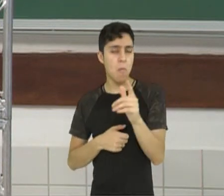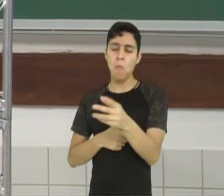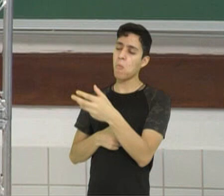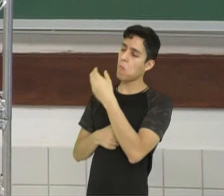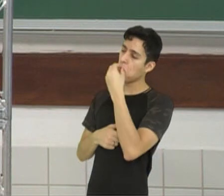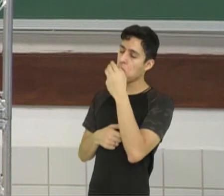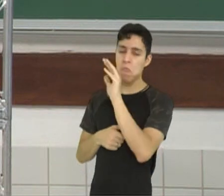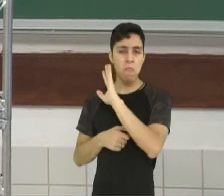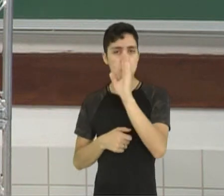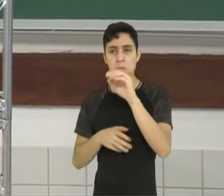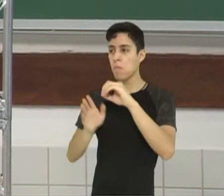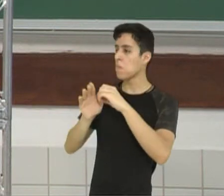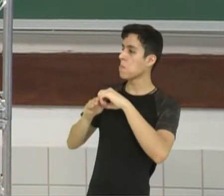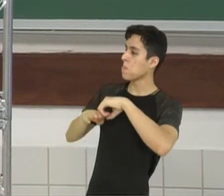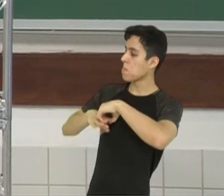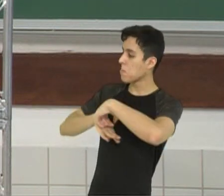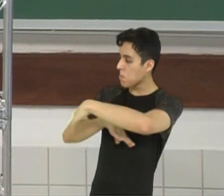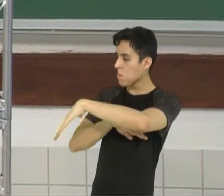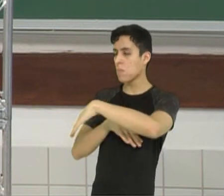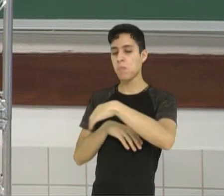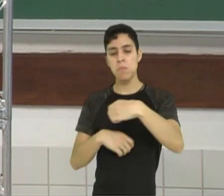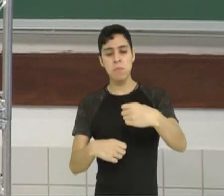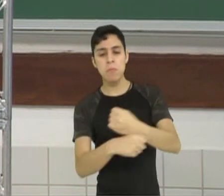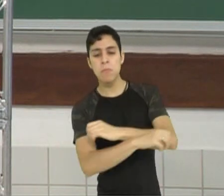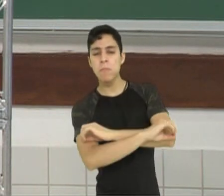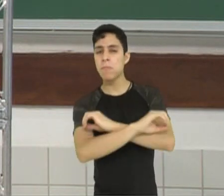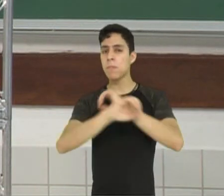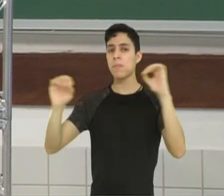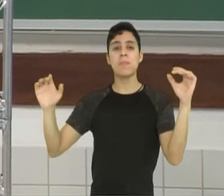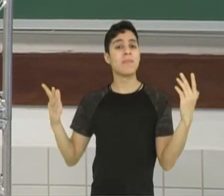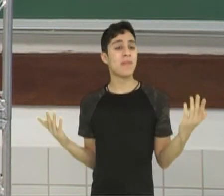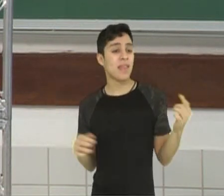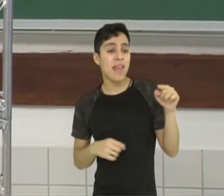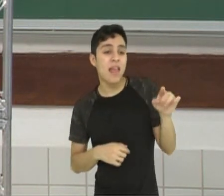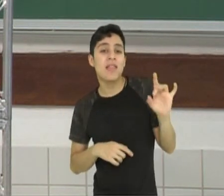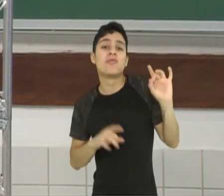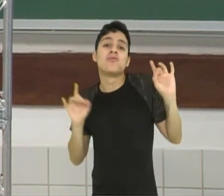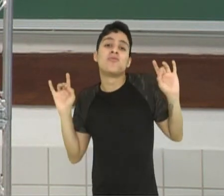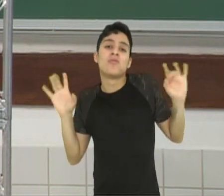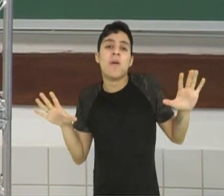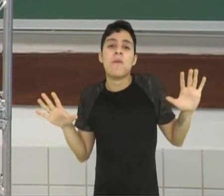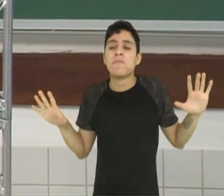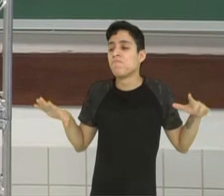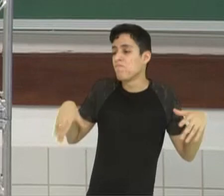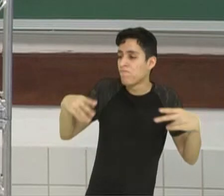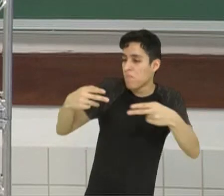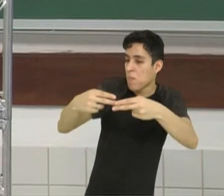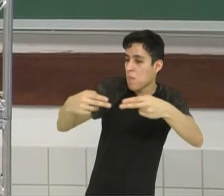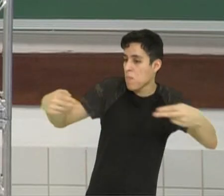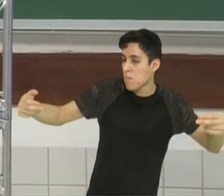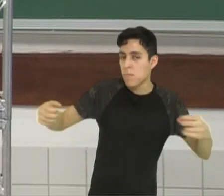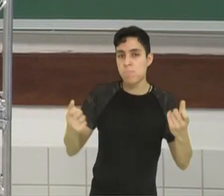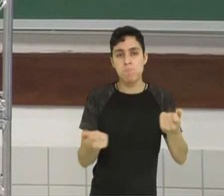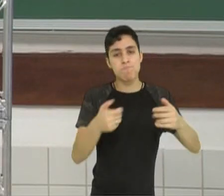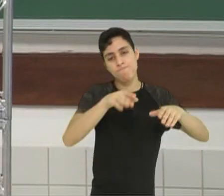não colocou nenhum recado de obras na pista, nada. Mas simplesmente a faixa ali é presente, os carros paravam, as pessoas paravam e